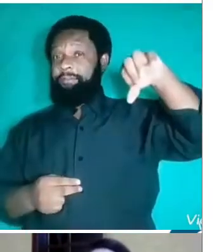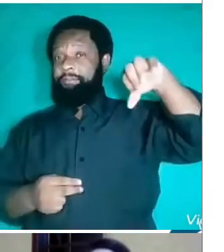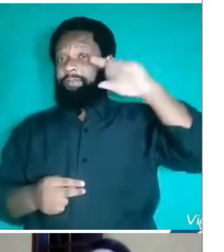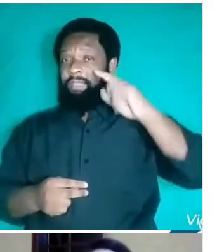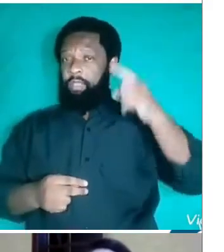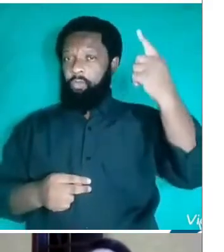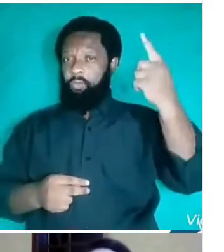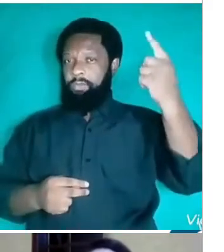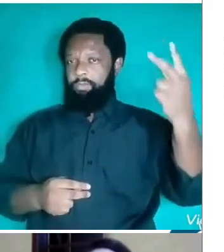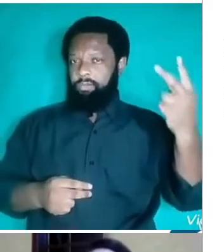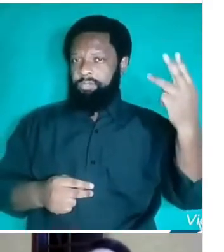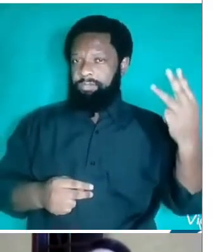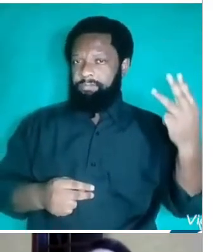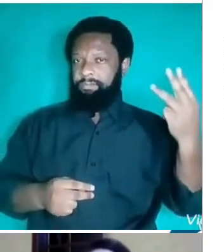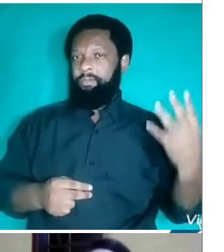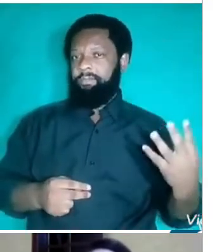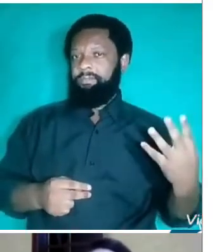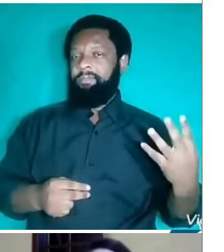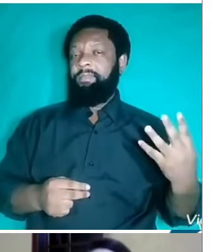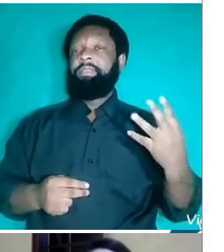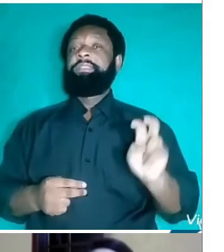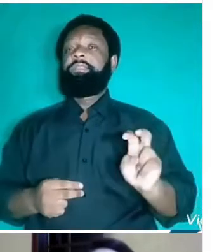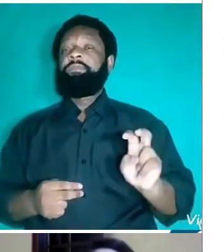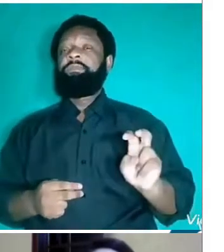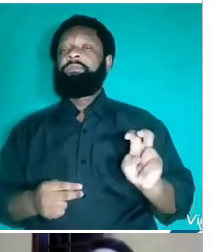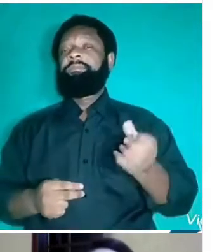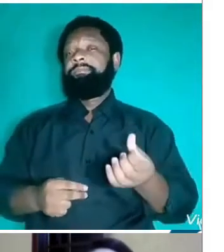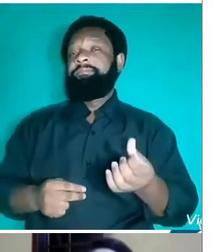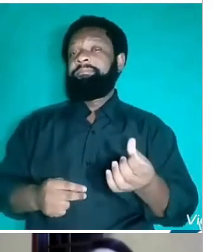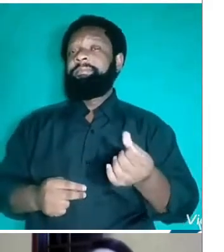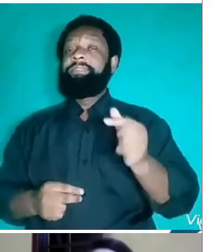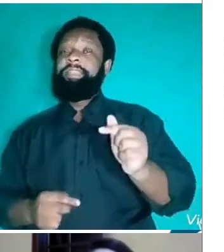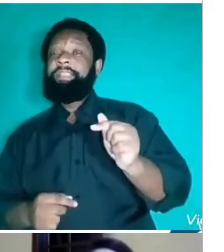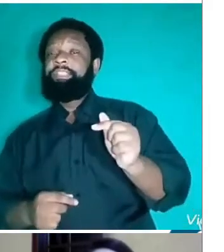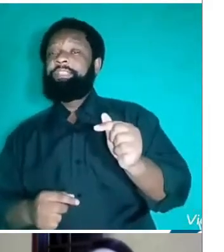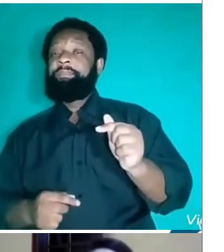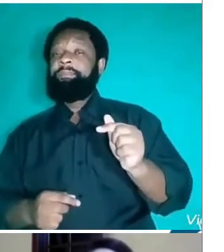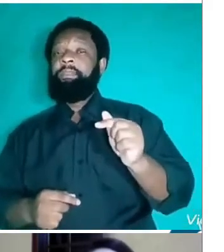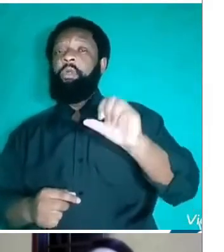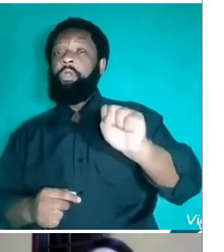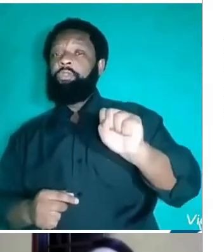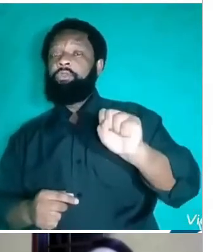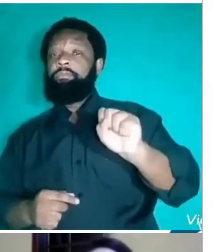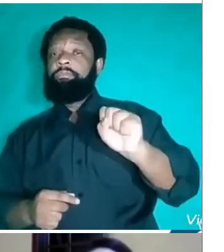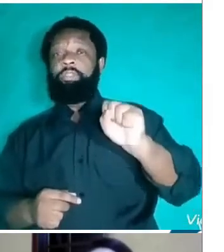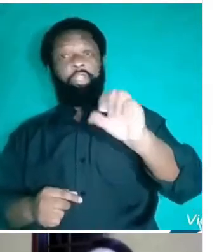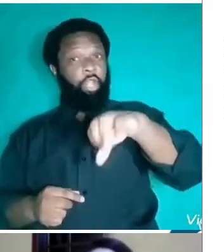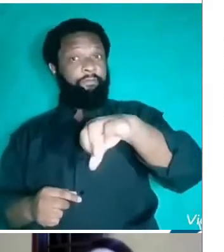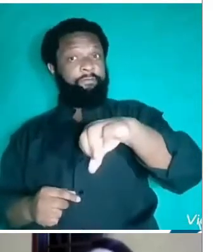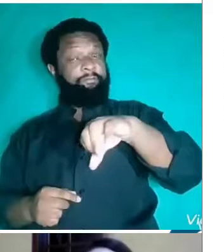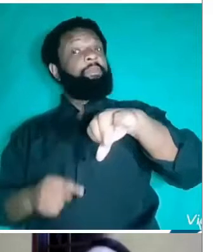dupla aqui, 2, 3, 4, 5, 6, 7,